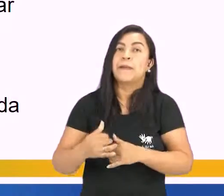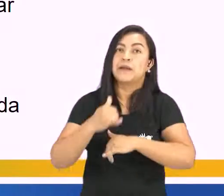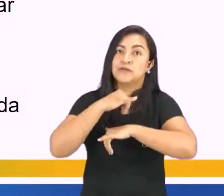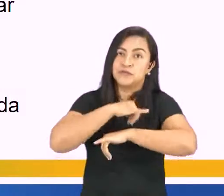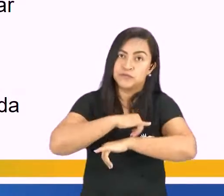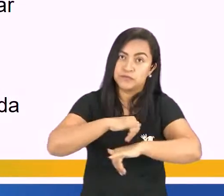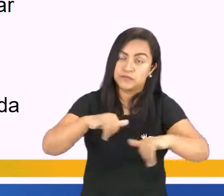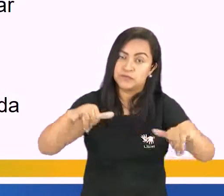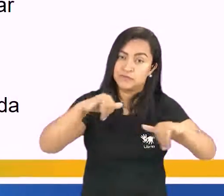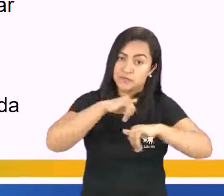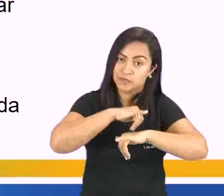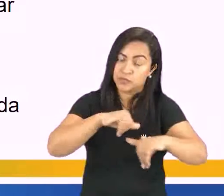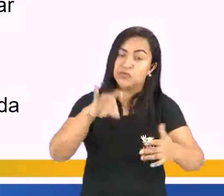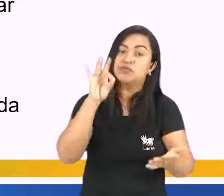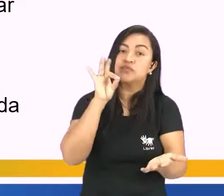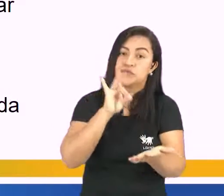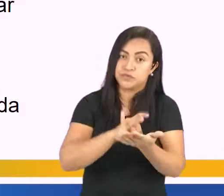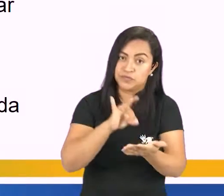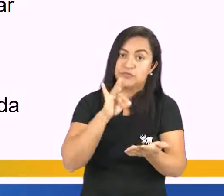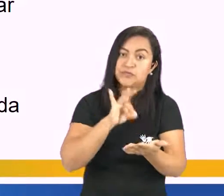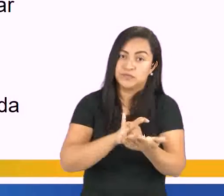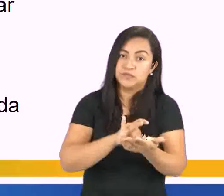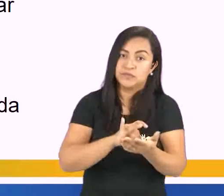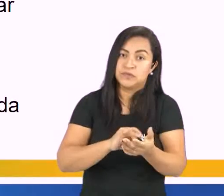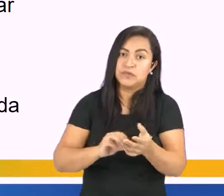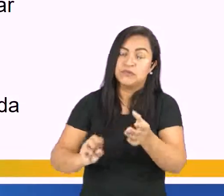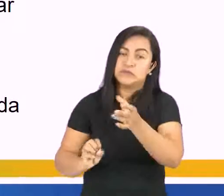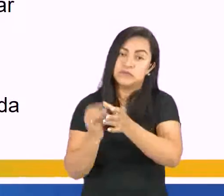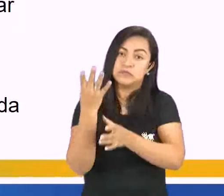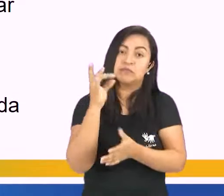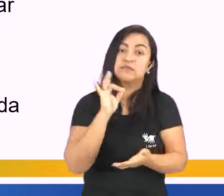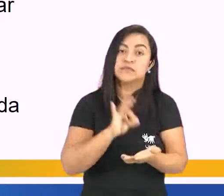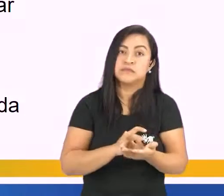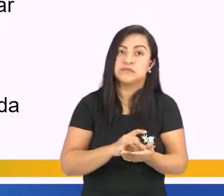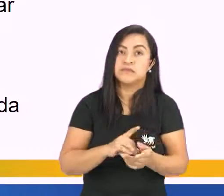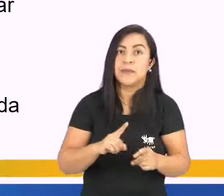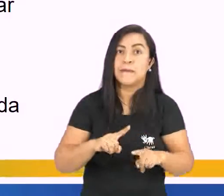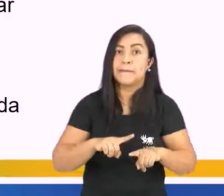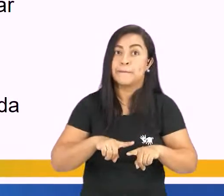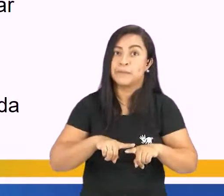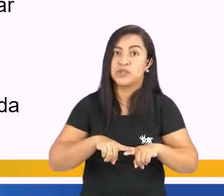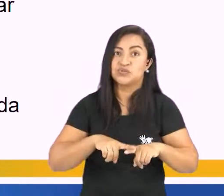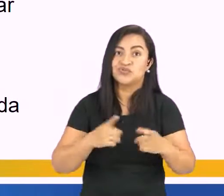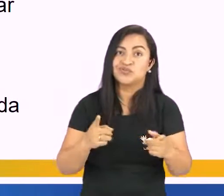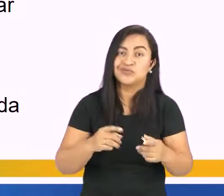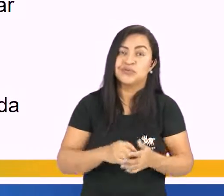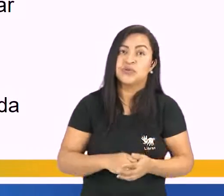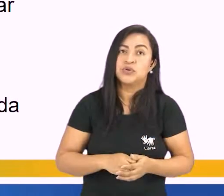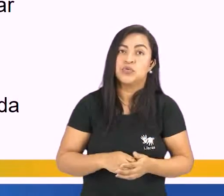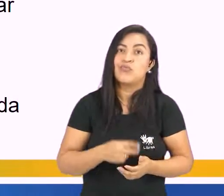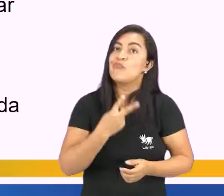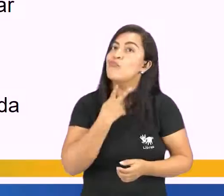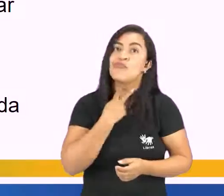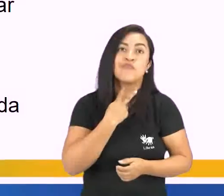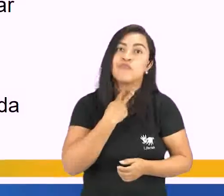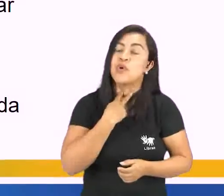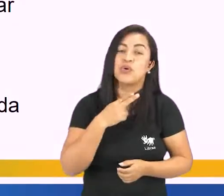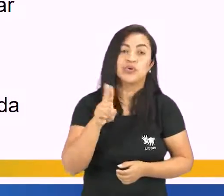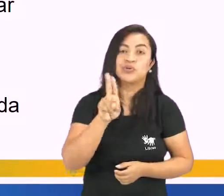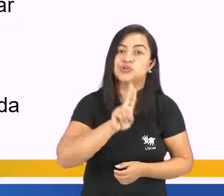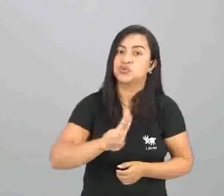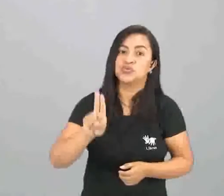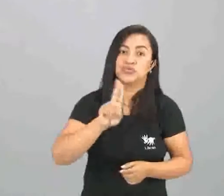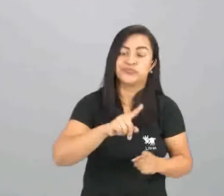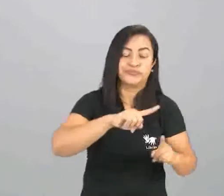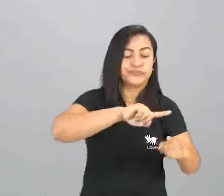reales y concretas de lo que se habla. De aí, não é adequado utilizar figuras de linguagem. Um